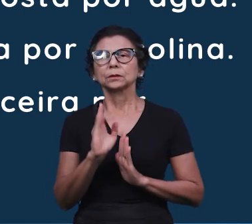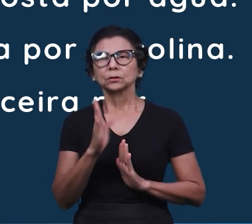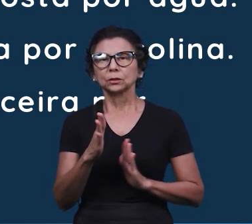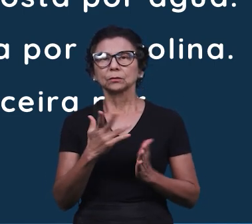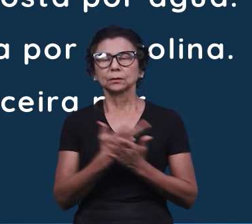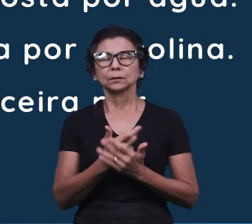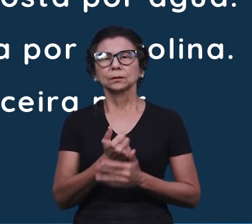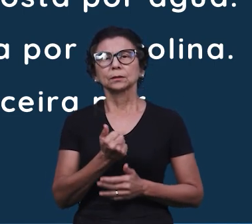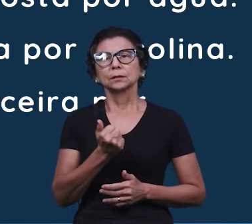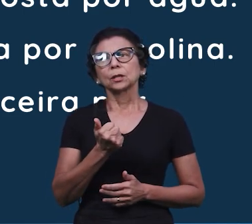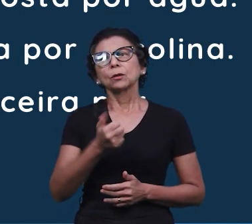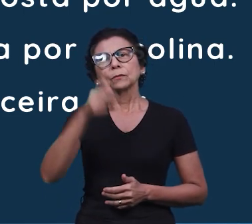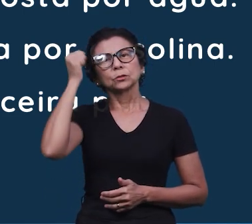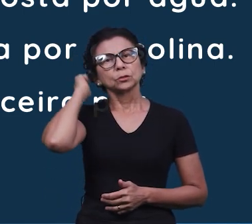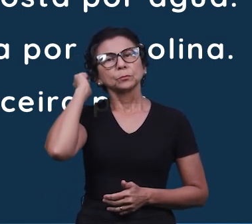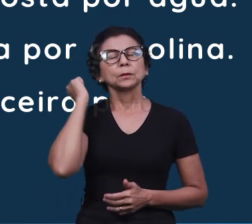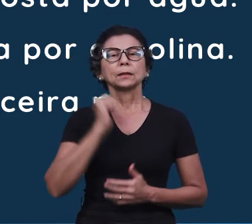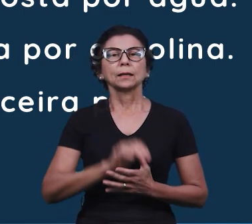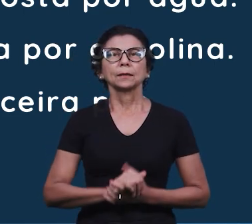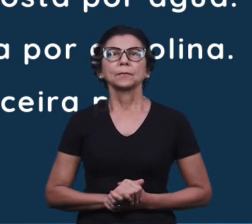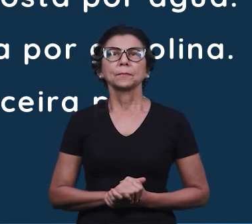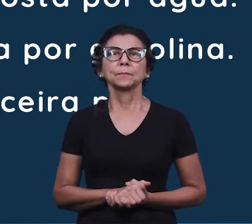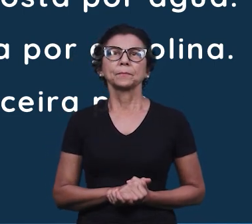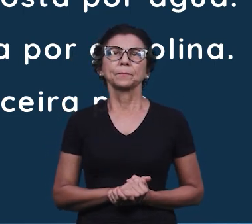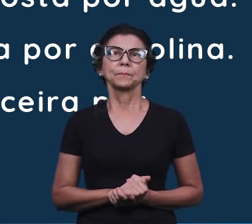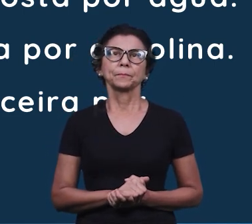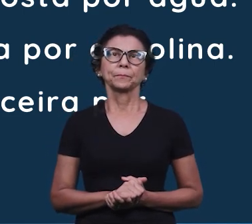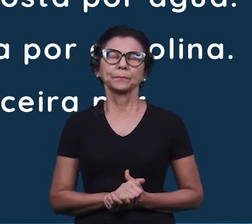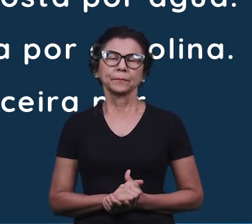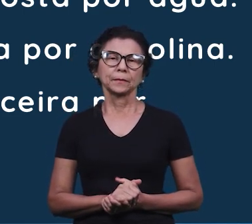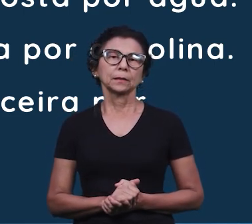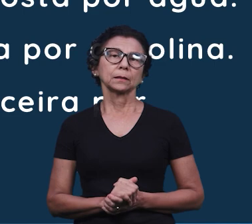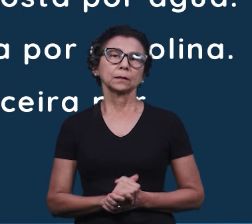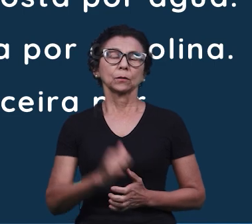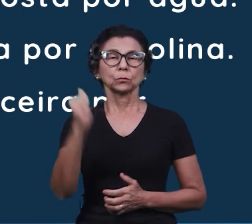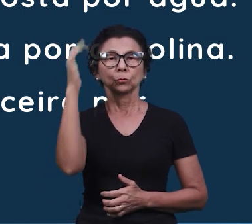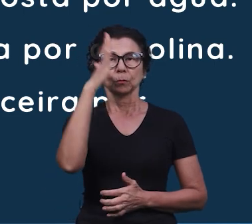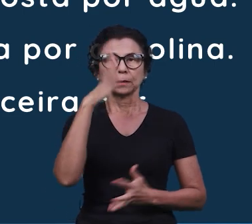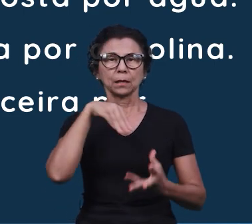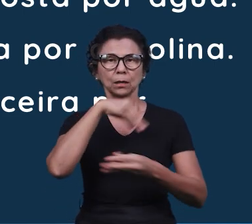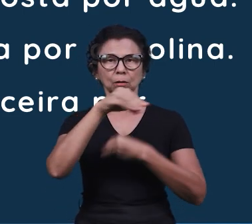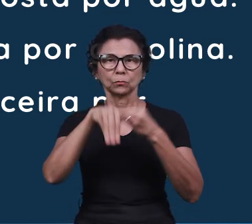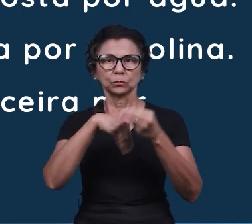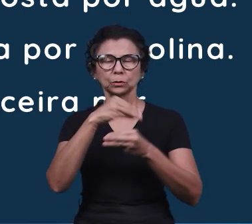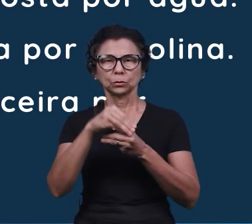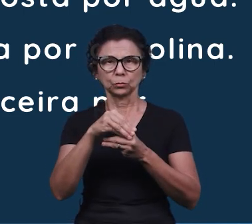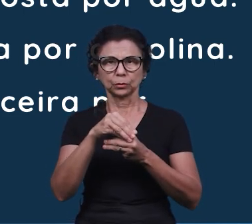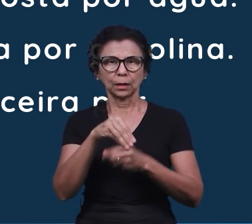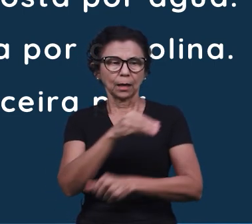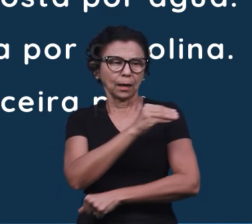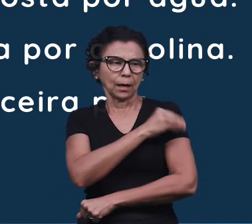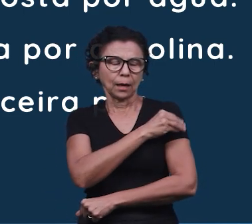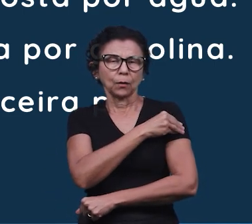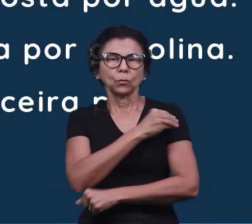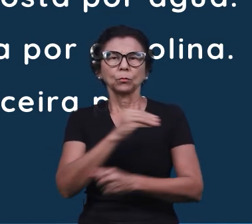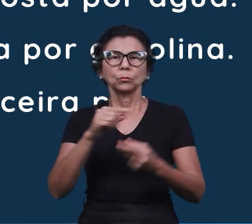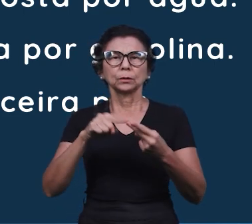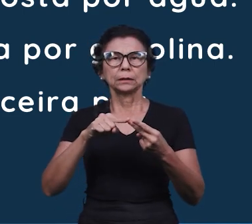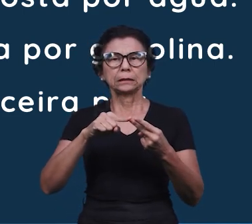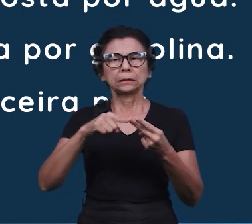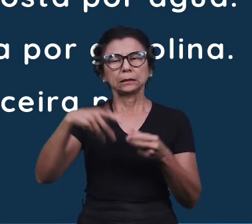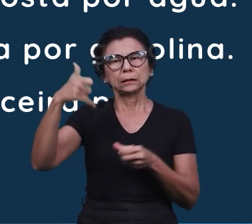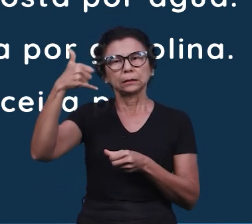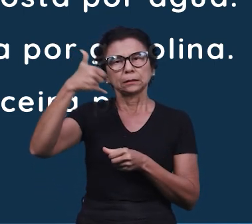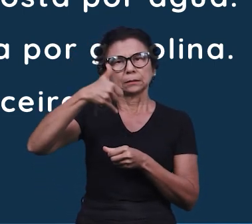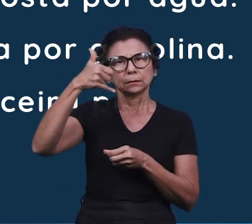Brasil, adiciona-se etanol anidro à gasolina, em proporção estabelecida por lei. Acho